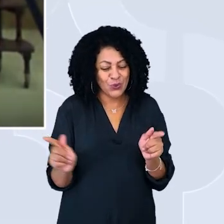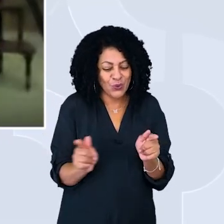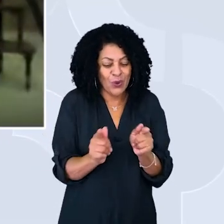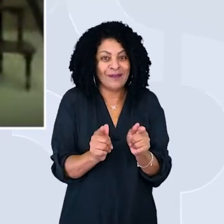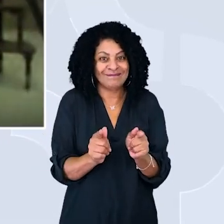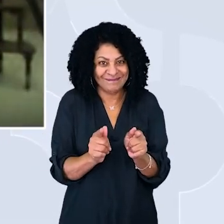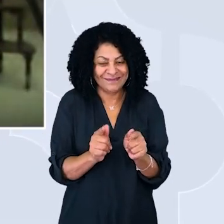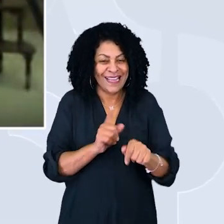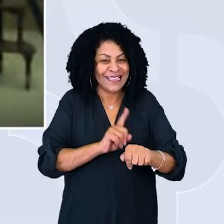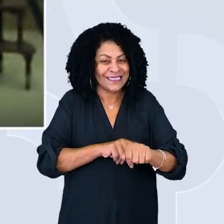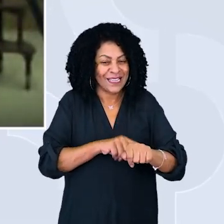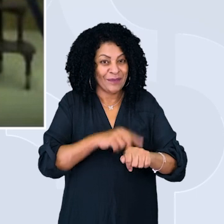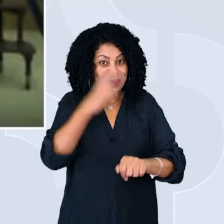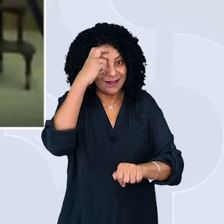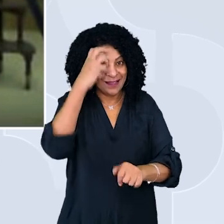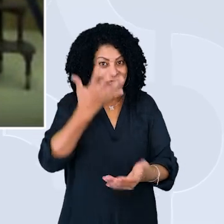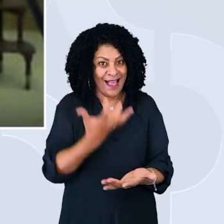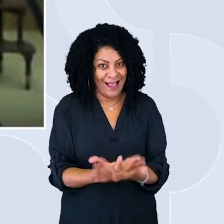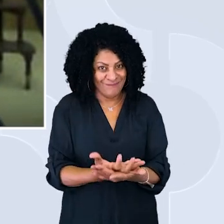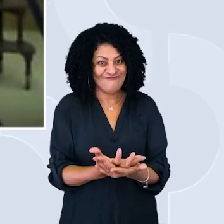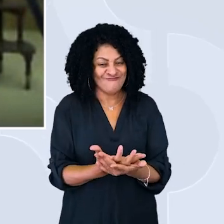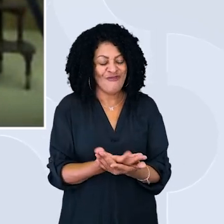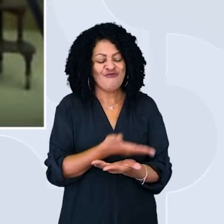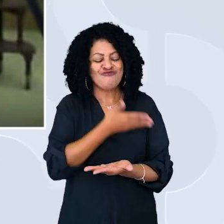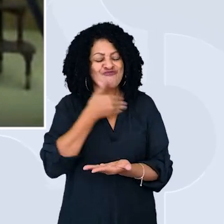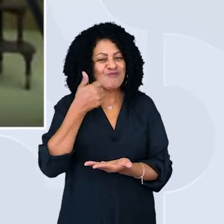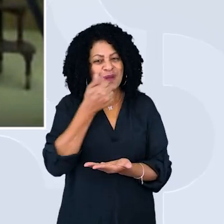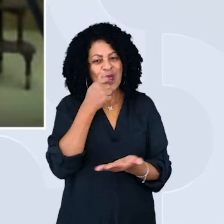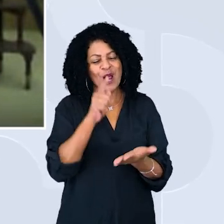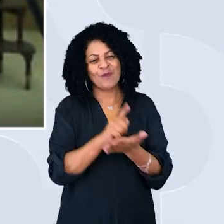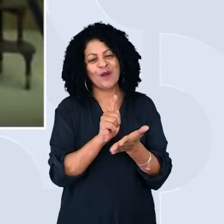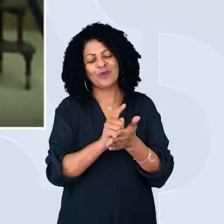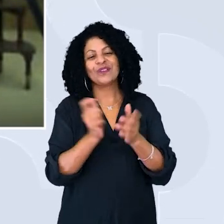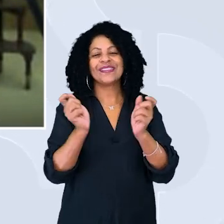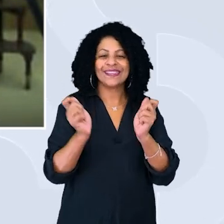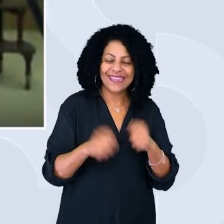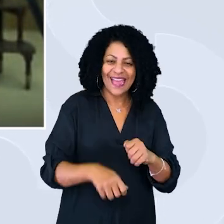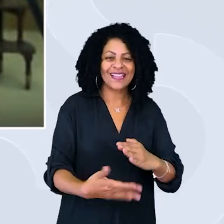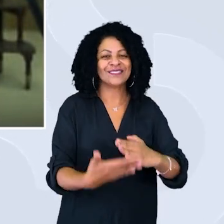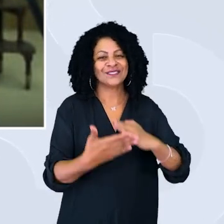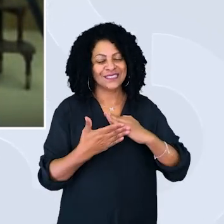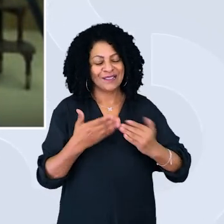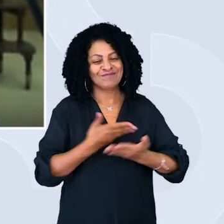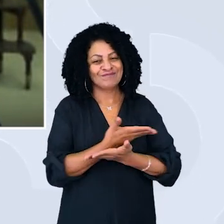menor. E a inteligência artificial é um meio capaz de nos fazer